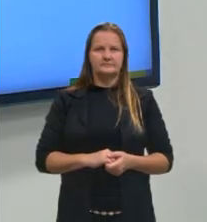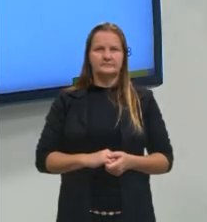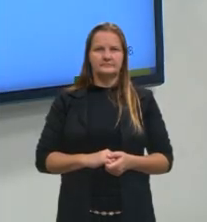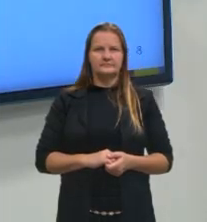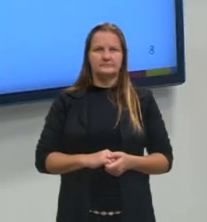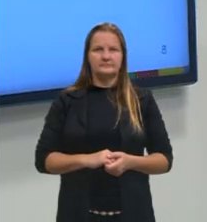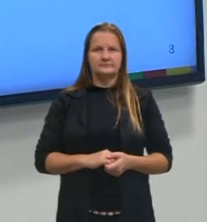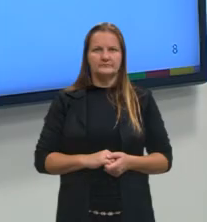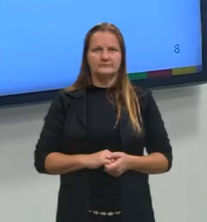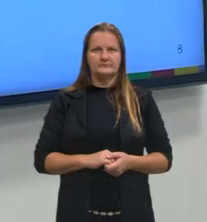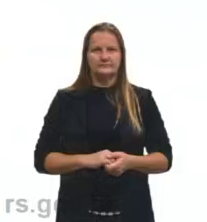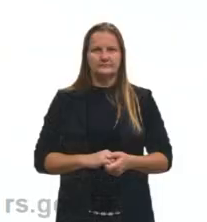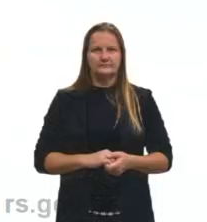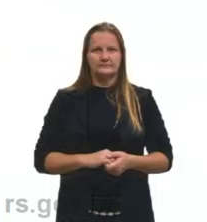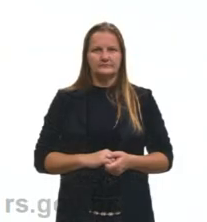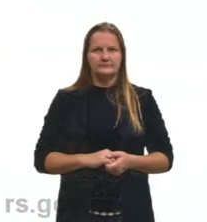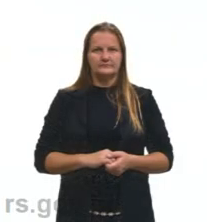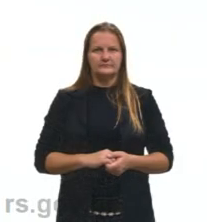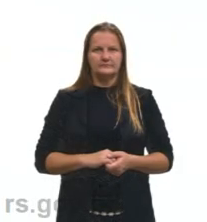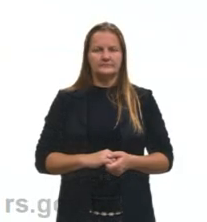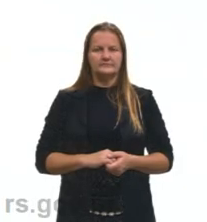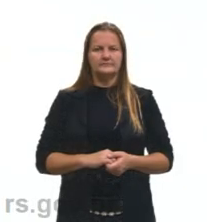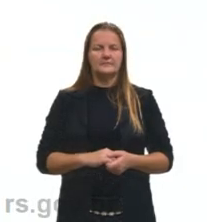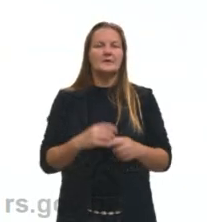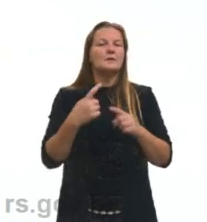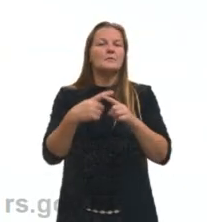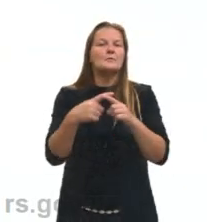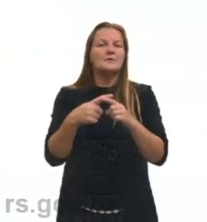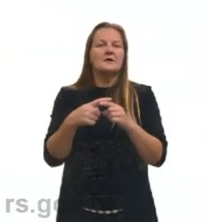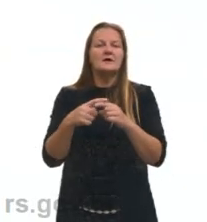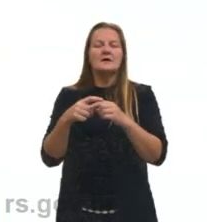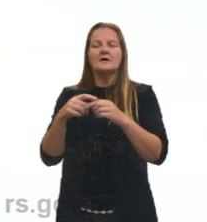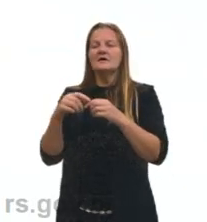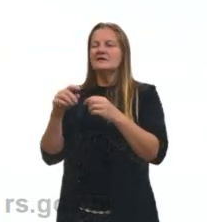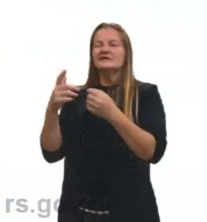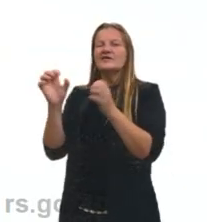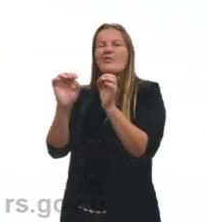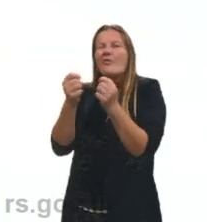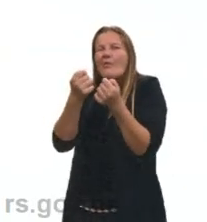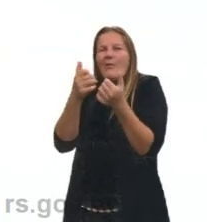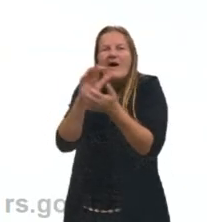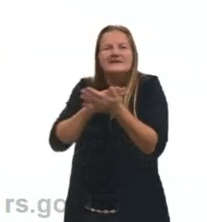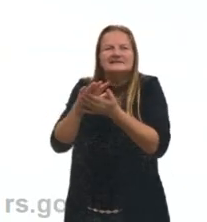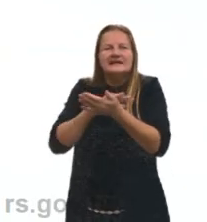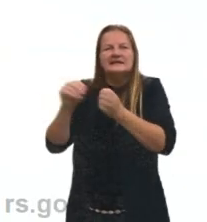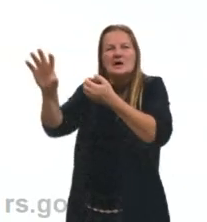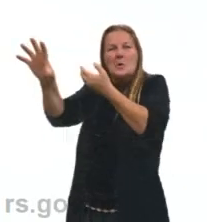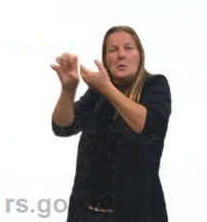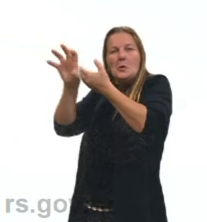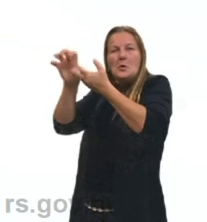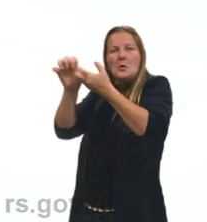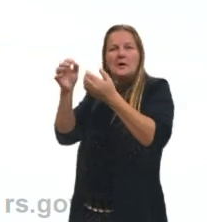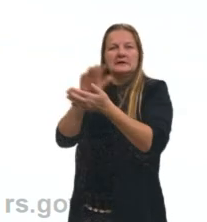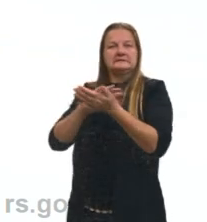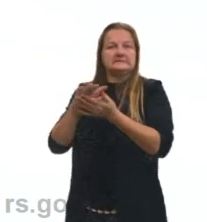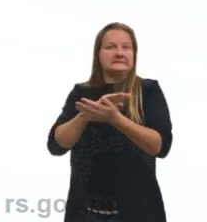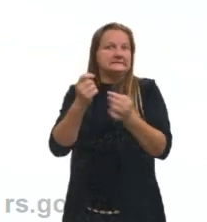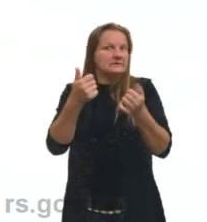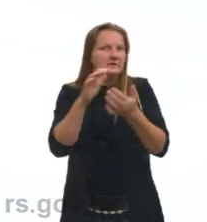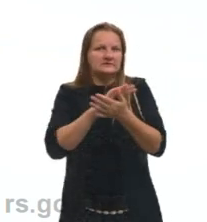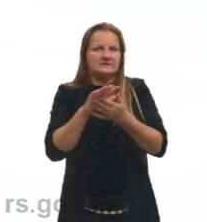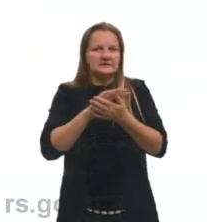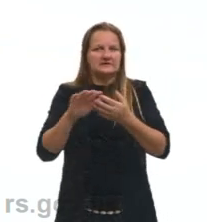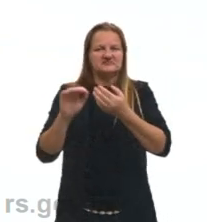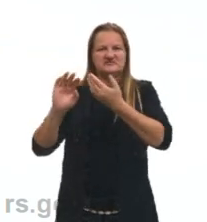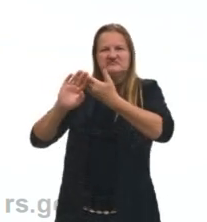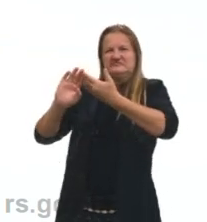contrário a função da menor Atração que o núcleo tem pelos elétrons compartilhados Porque conforme